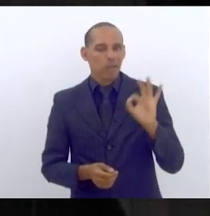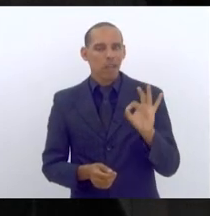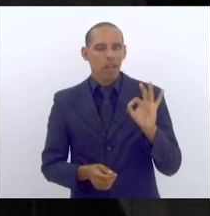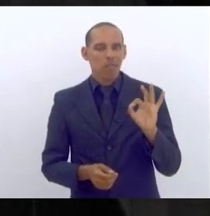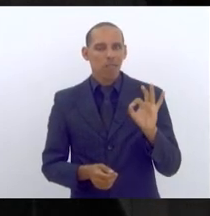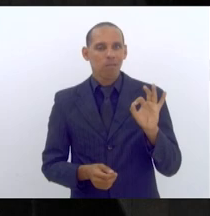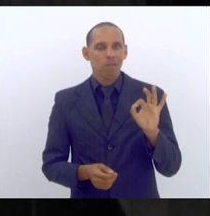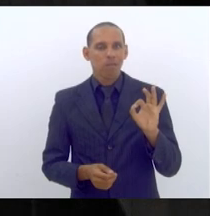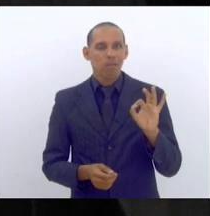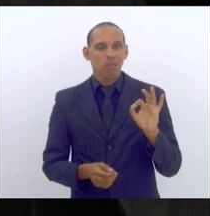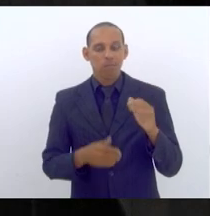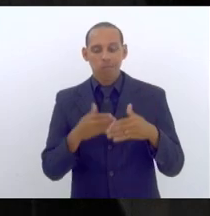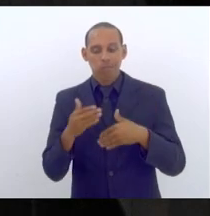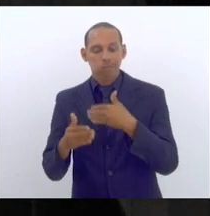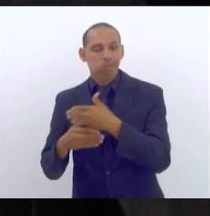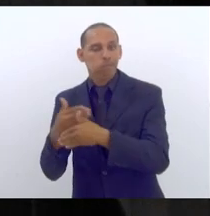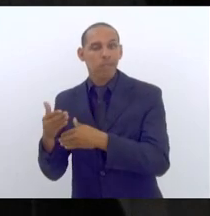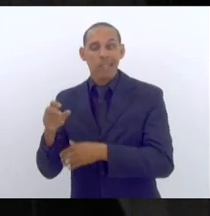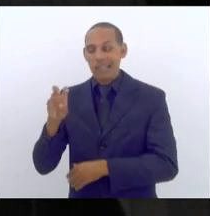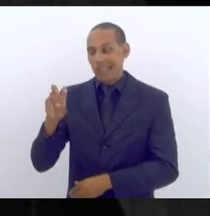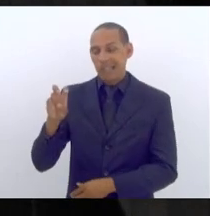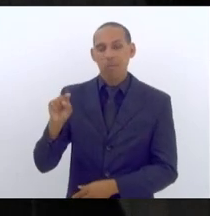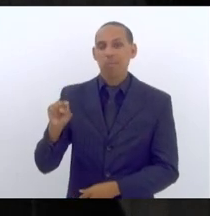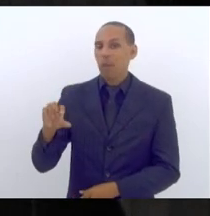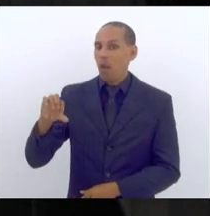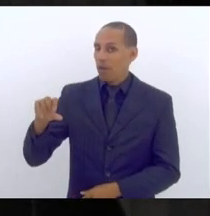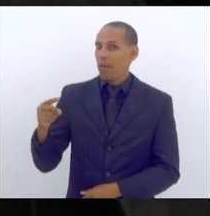fecha com 5 e 91